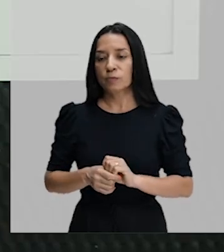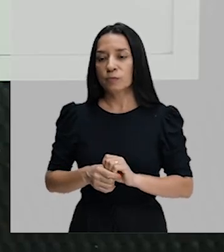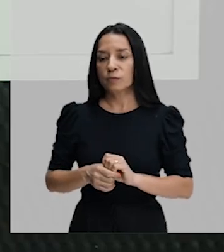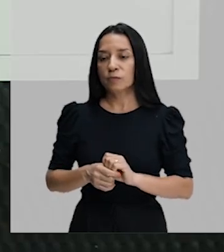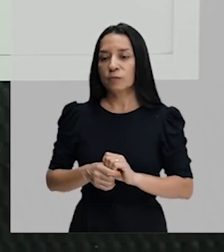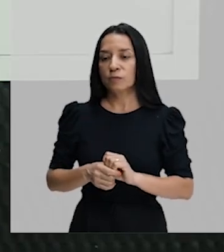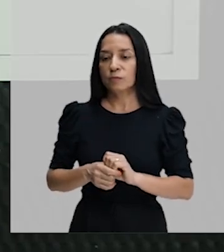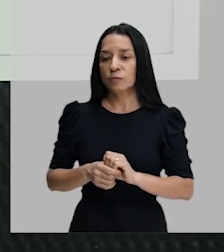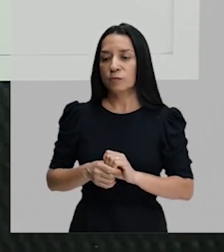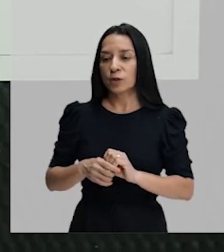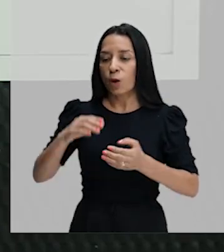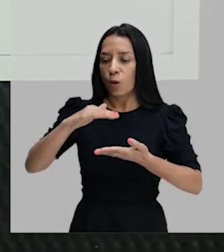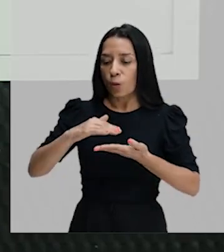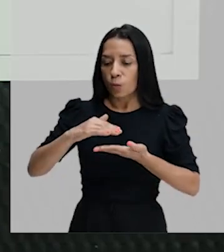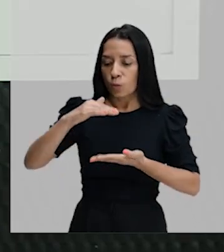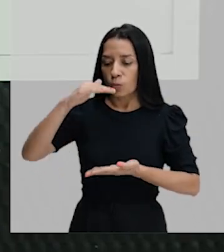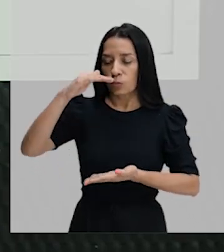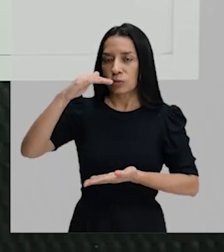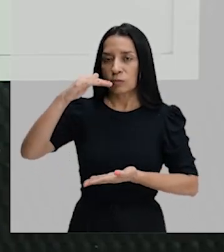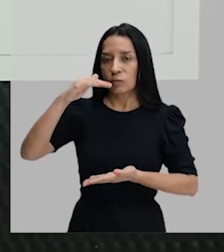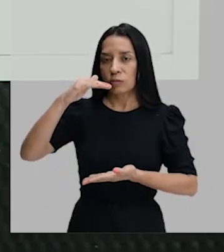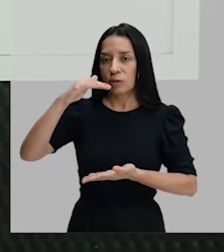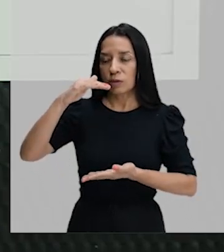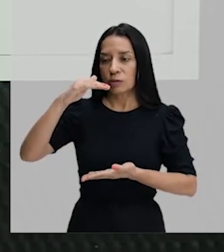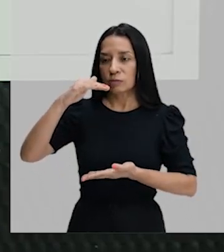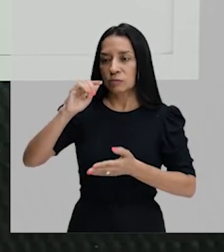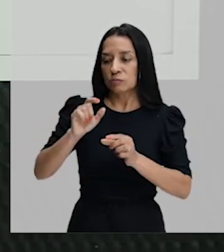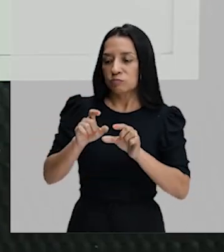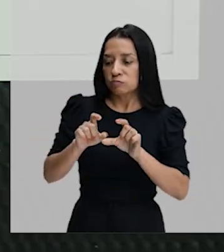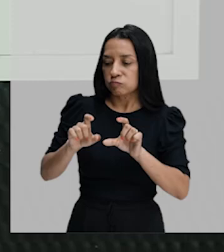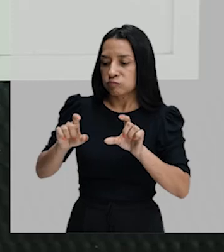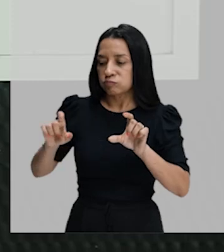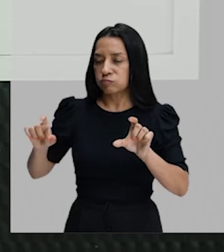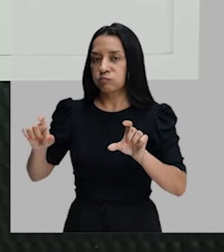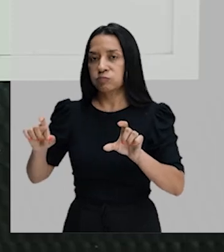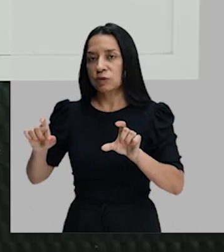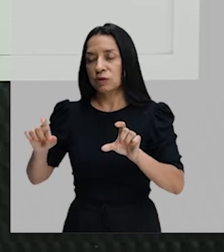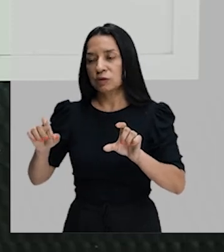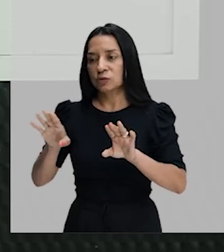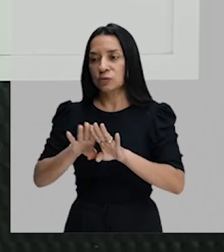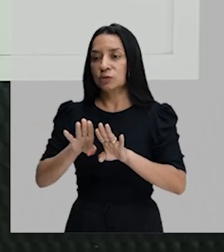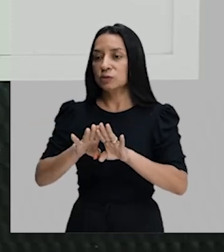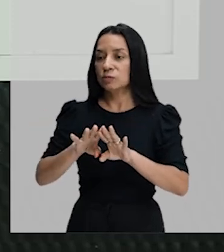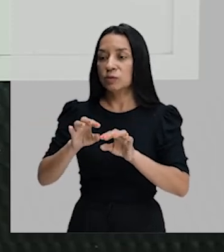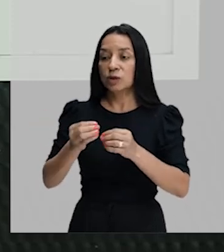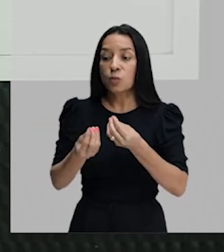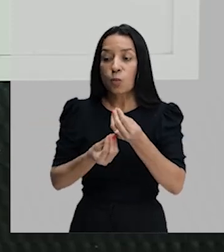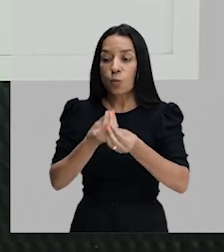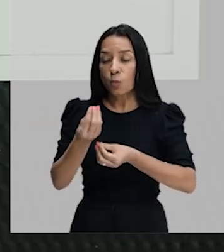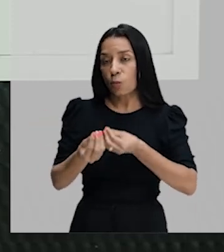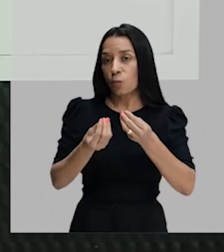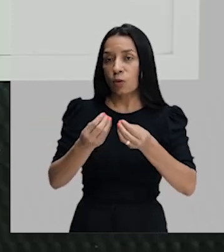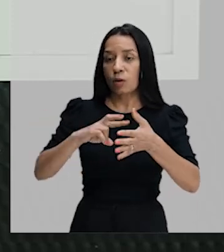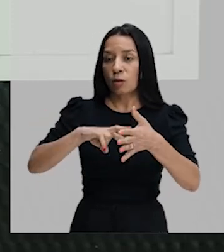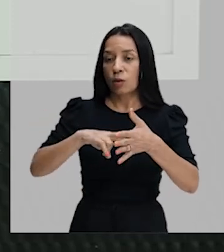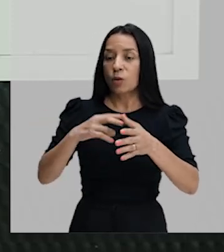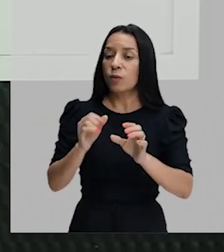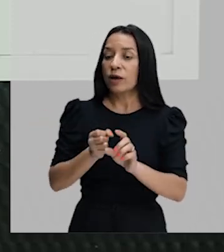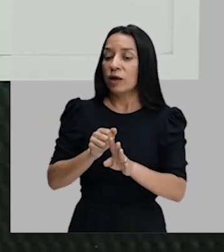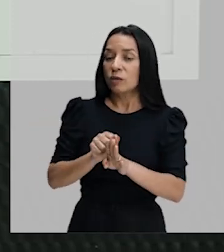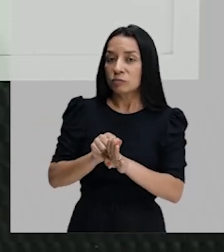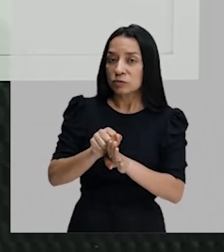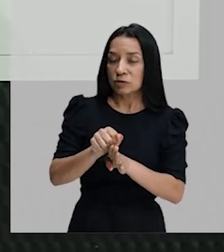tamanho, né? A intensidade, a direção e o sentido em que ele está atuando. É diferente da temperatura, por exemplo. Tá ok?